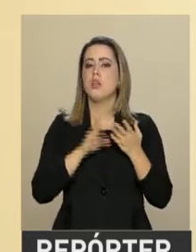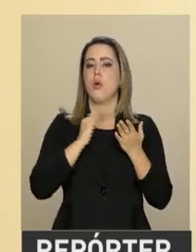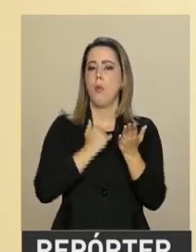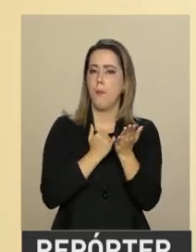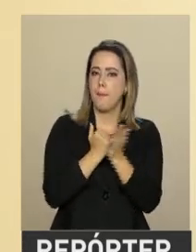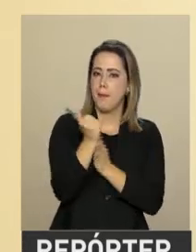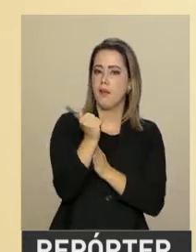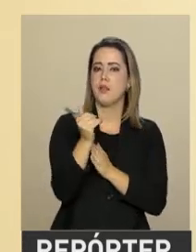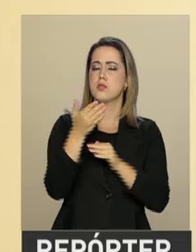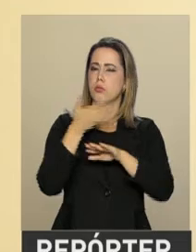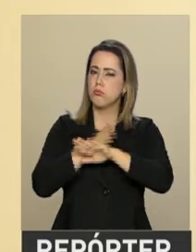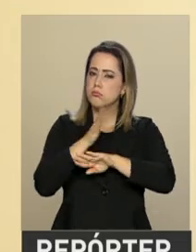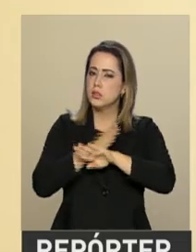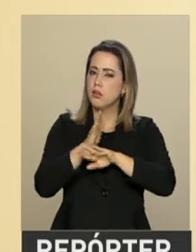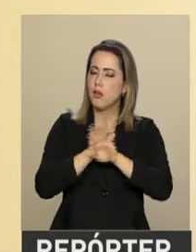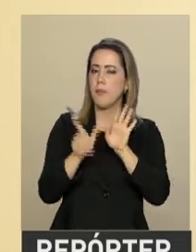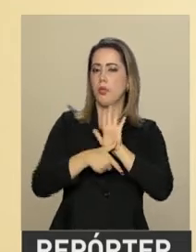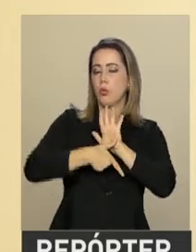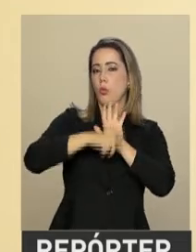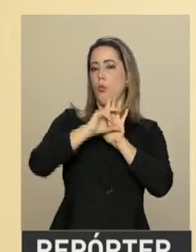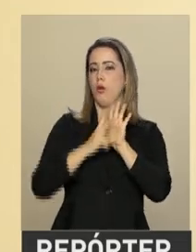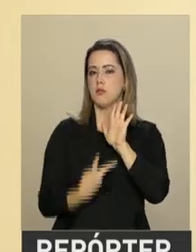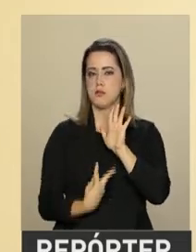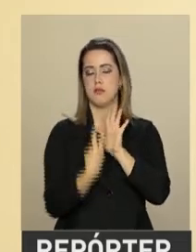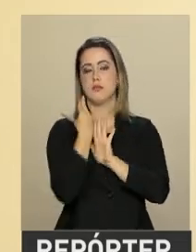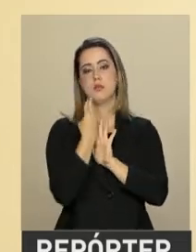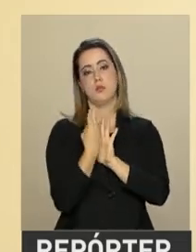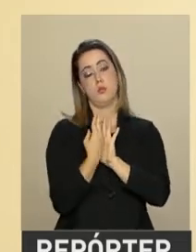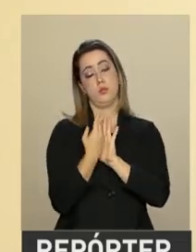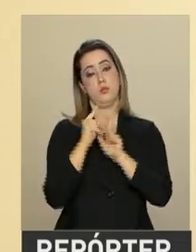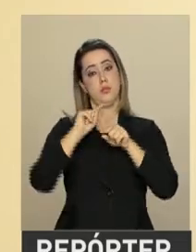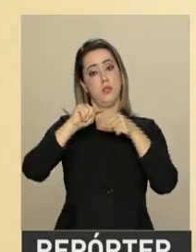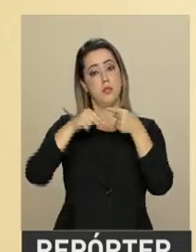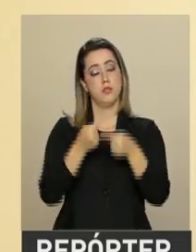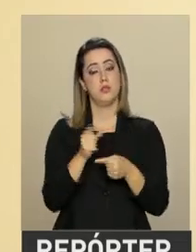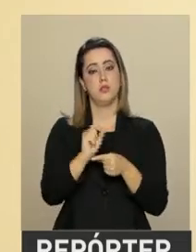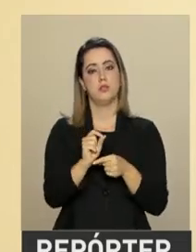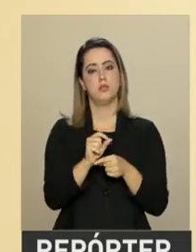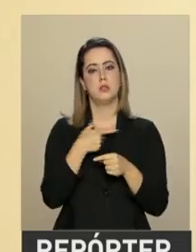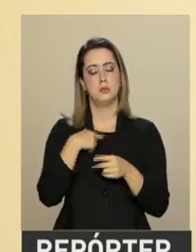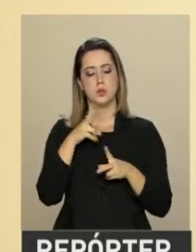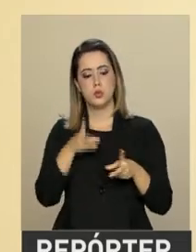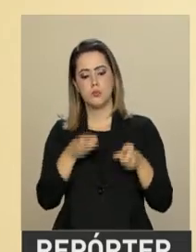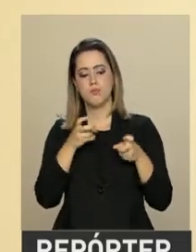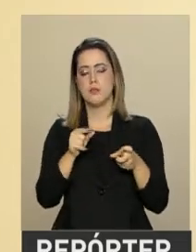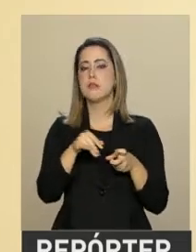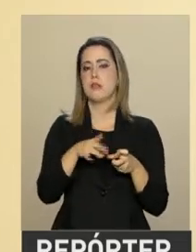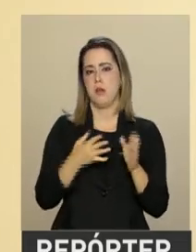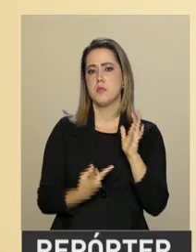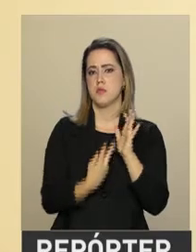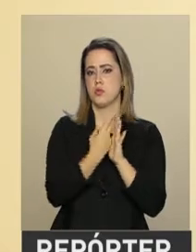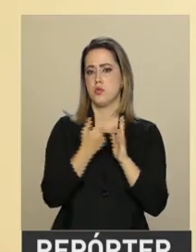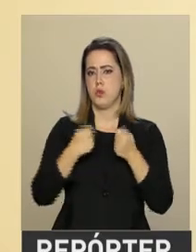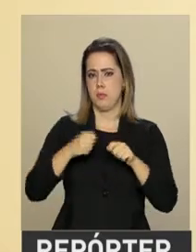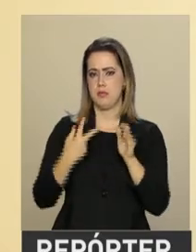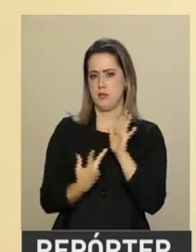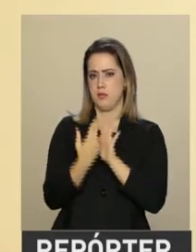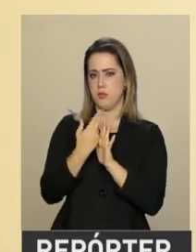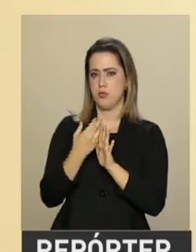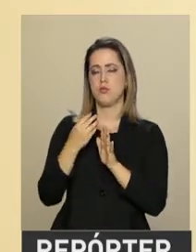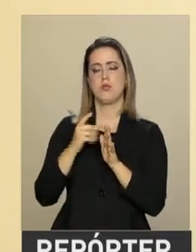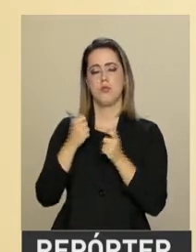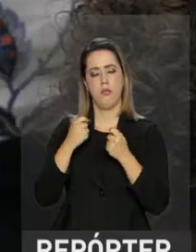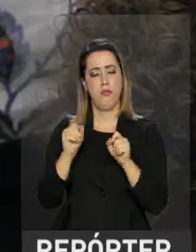fisioterapia pré-operatória que nós fazemos. E a seguir, os casos que têm necessidade são submetidos a